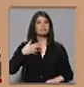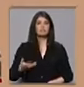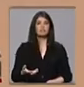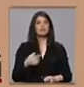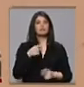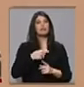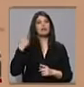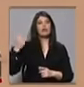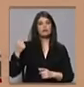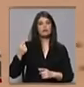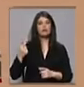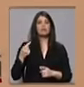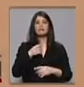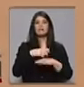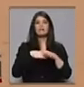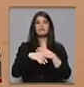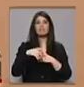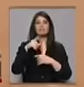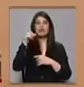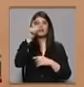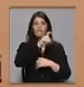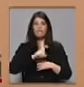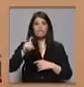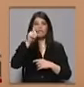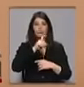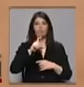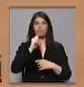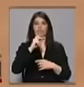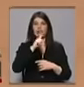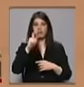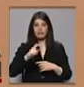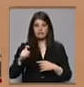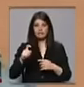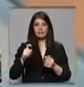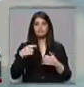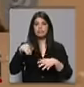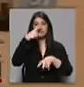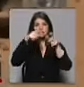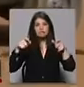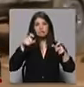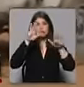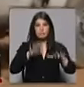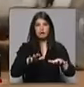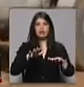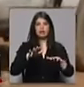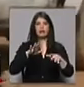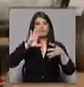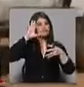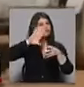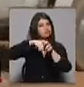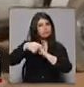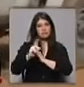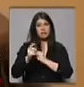As autoridades usaram gás lacrimogéneo para conter os manifestantes, mas, em resposta, vários carros da polícia